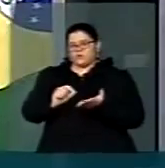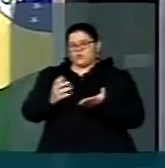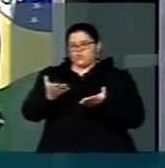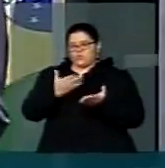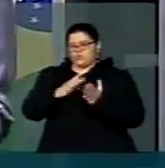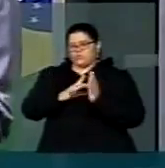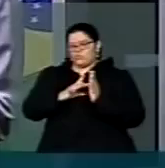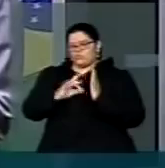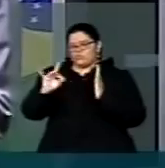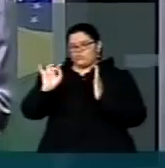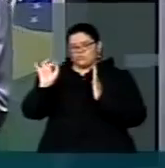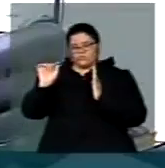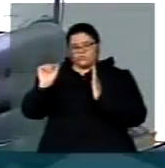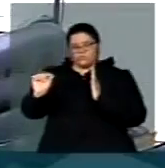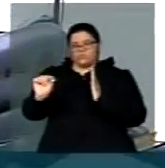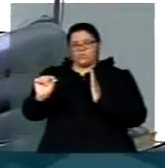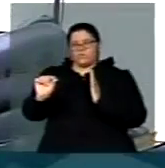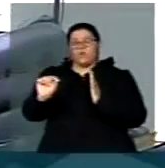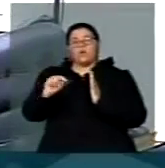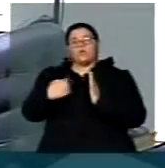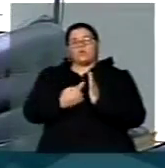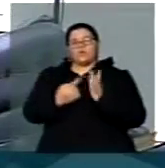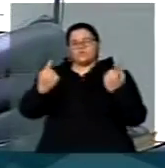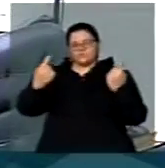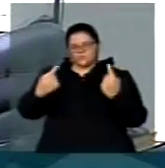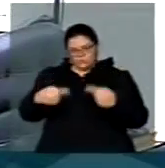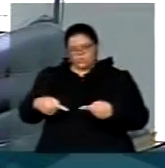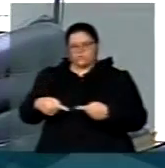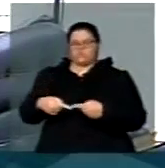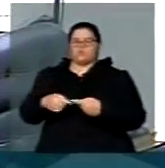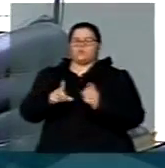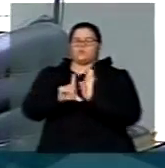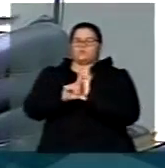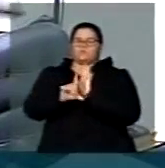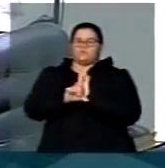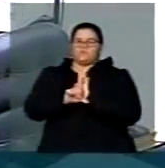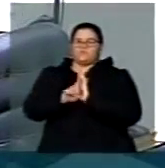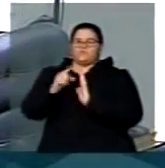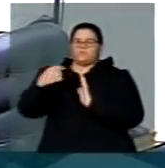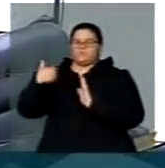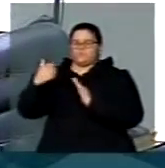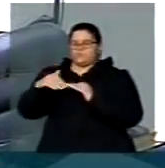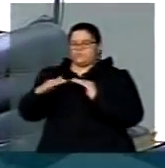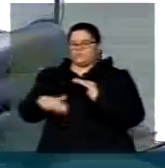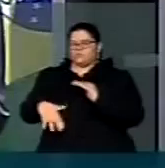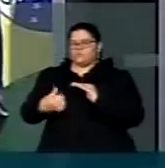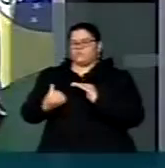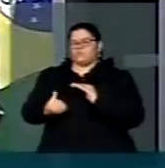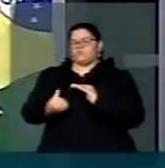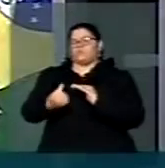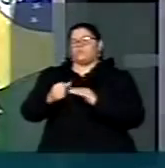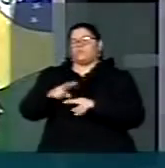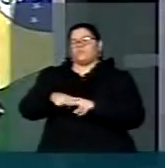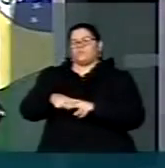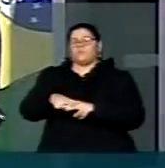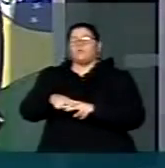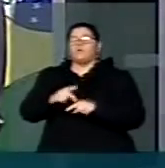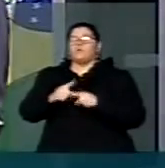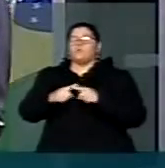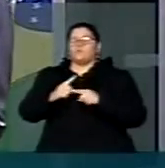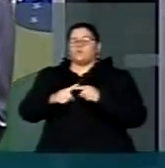destacar que somos contrários à redução da maioridade penal. É certo que a violência assusta a todos os